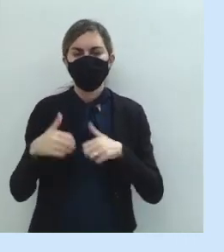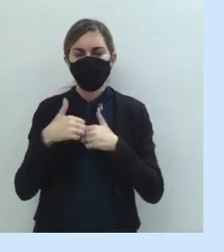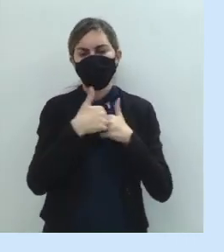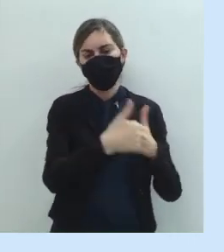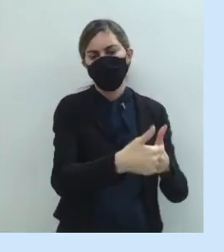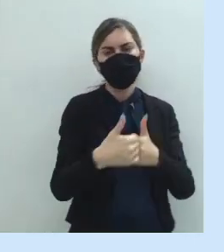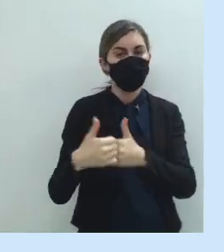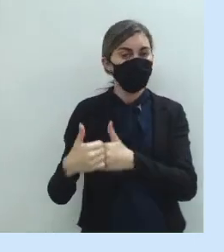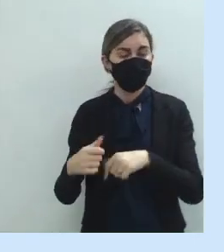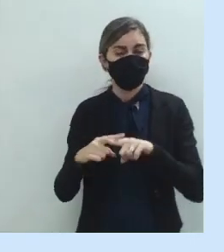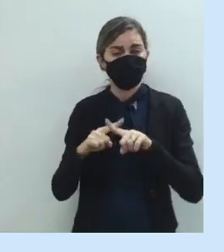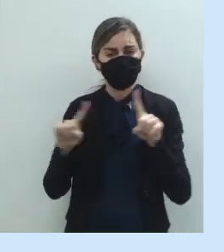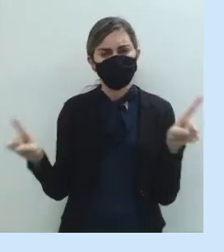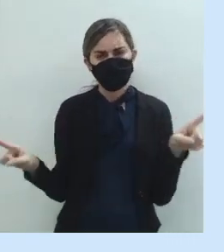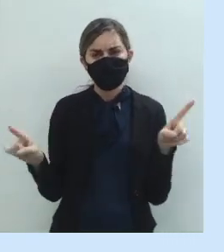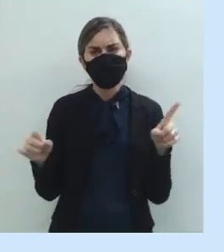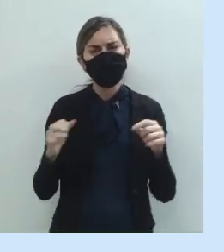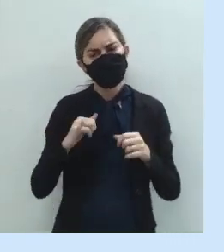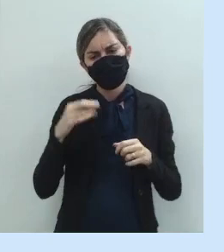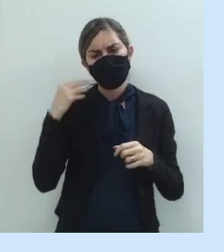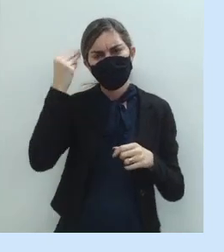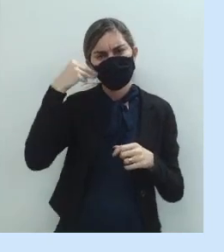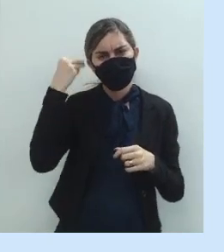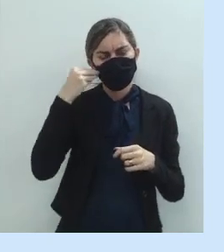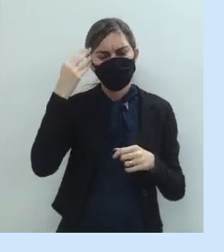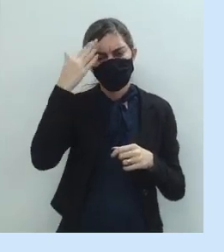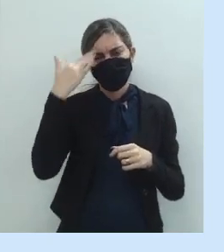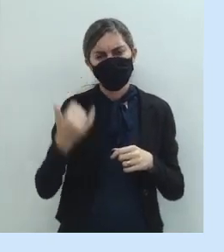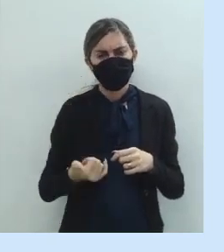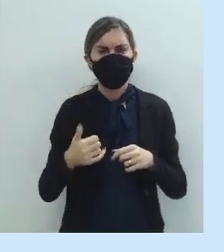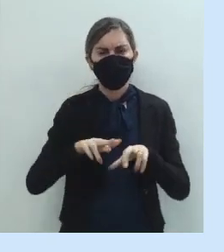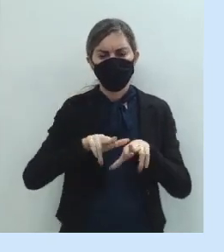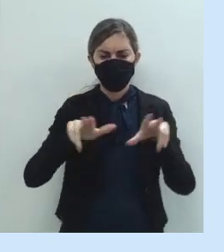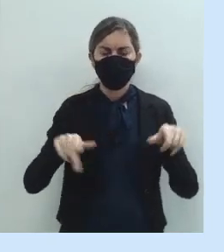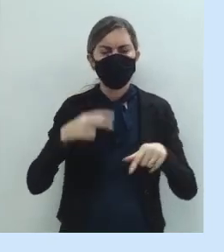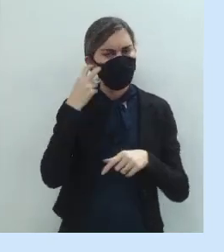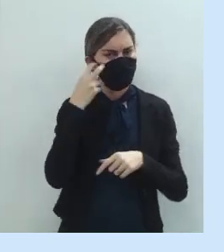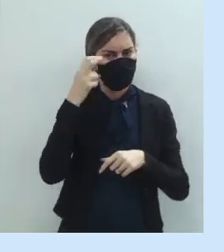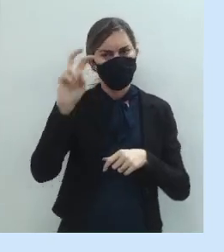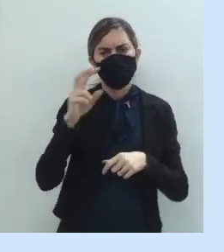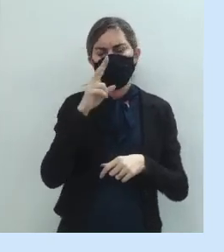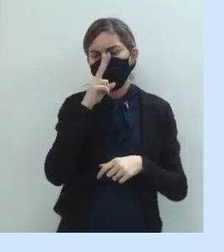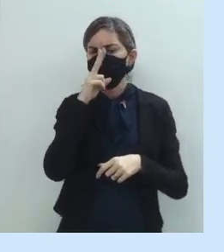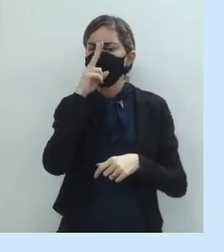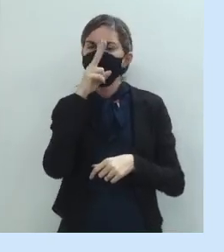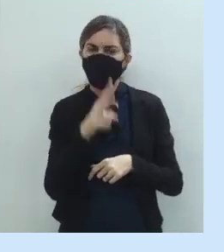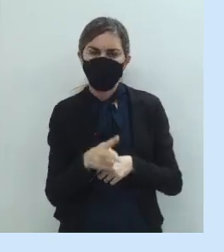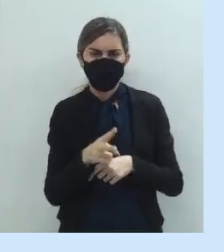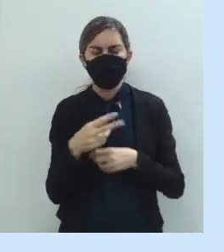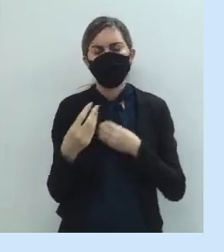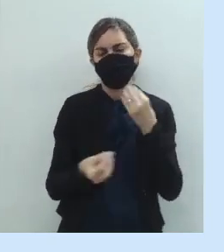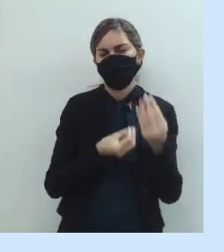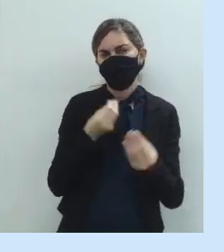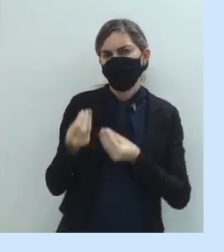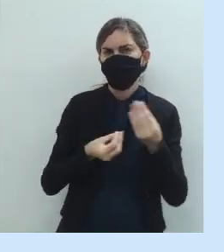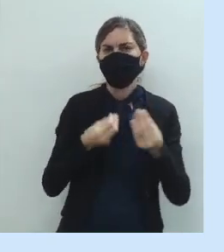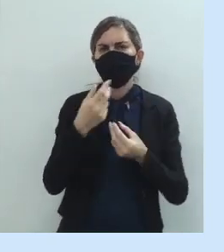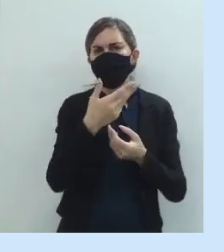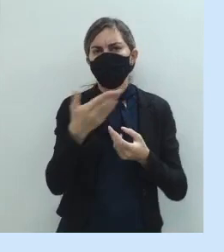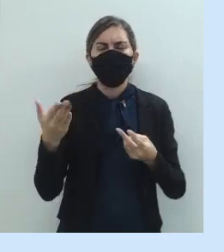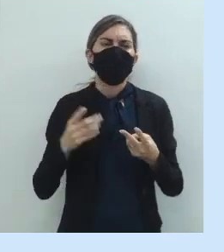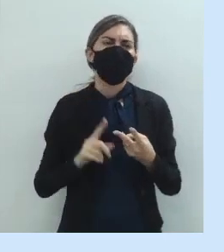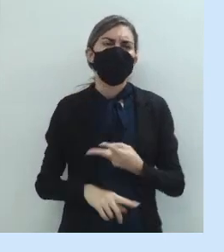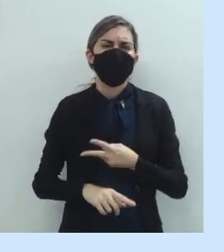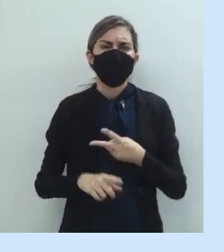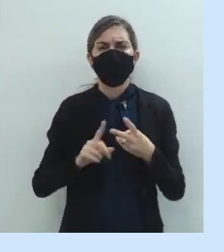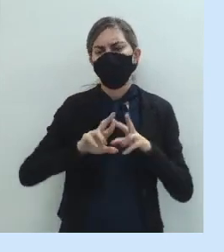tendência, mas se apropriando dos nossos elementos culturais muito fortes, como os atabaques, como